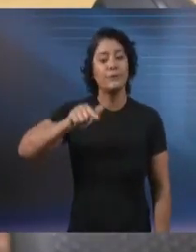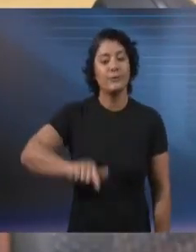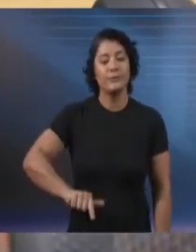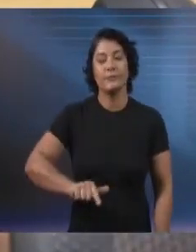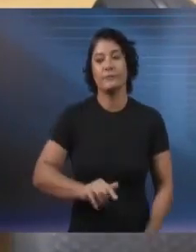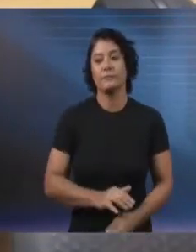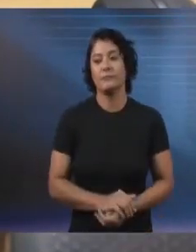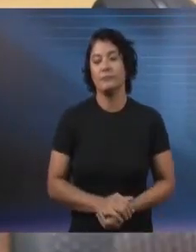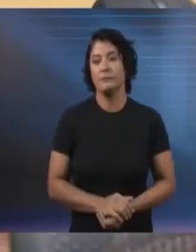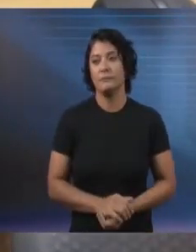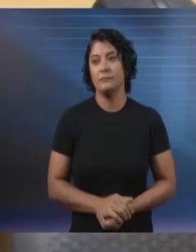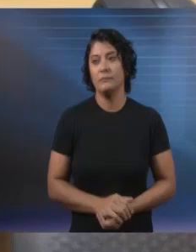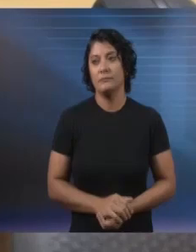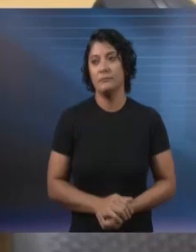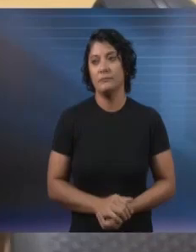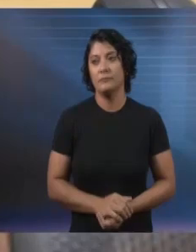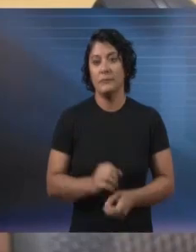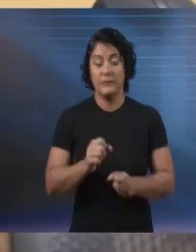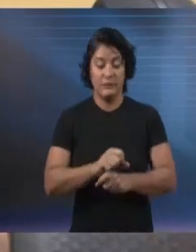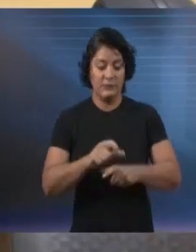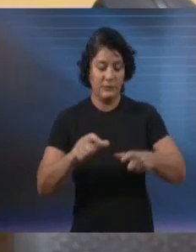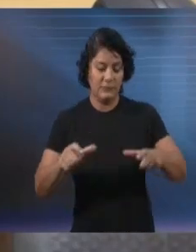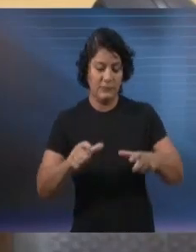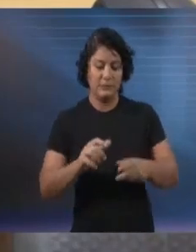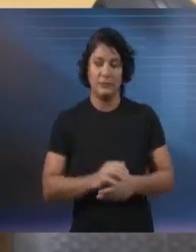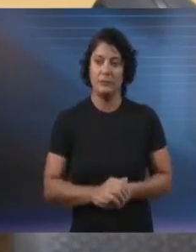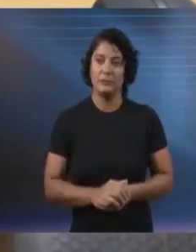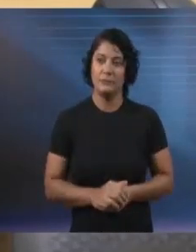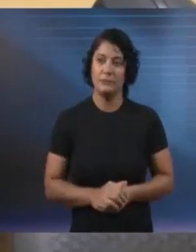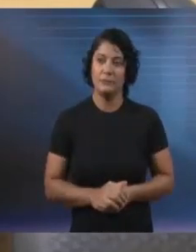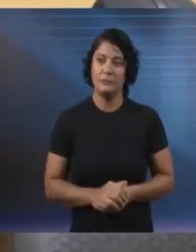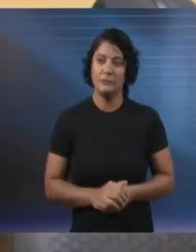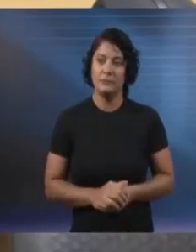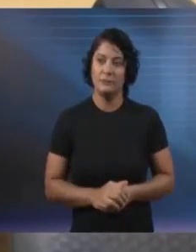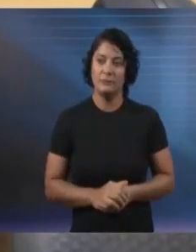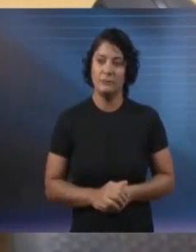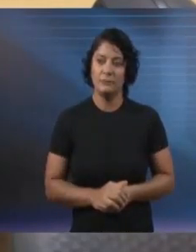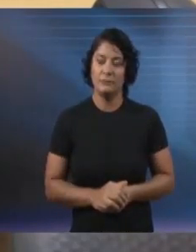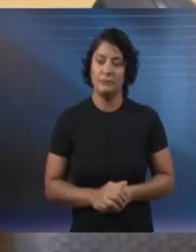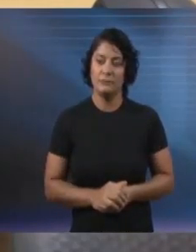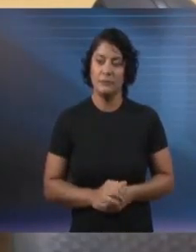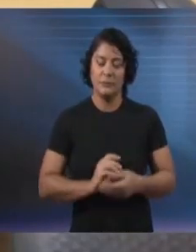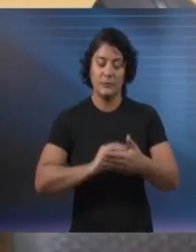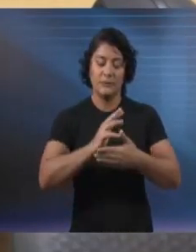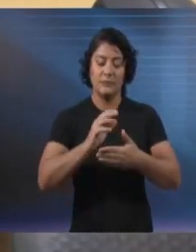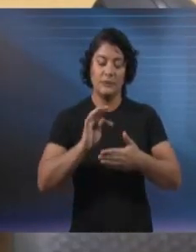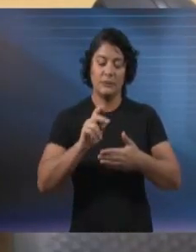mais uma vez, faça essa grande obra, que é a conclusão da barragem Passagem das Traíras.